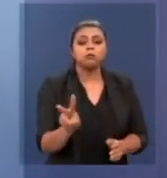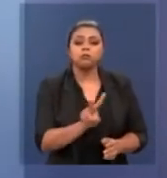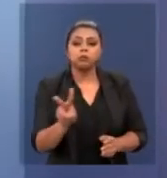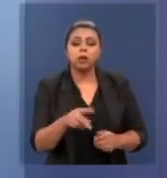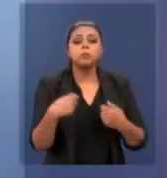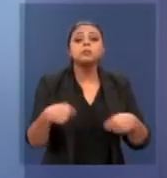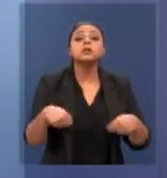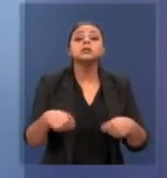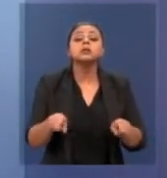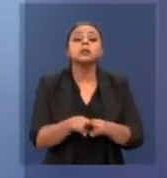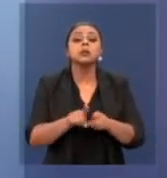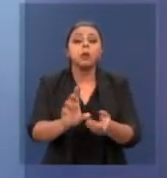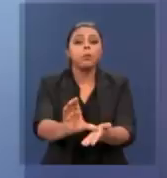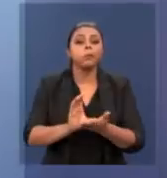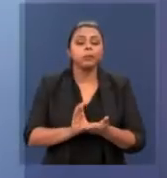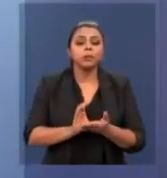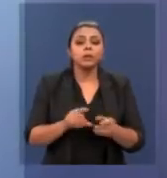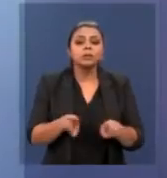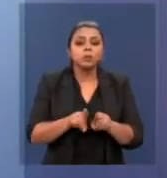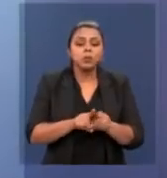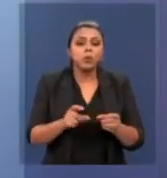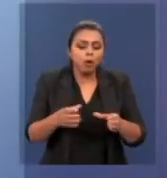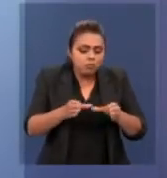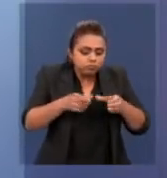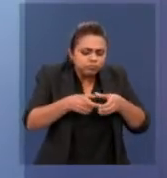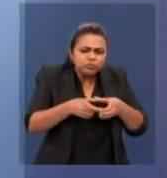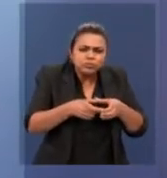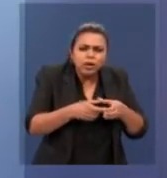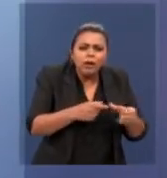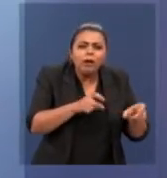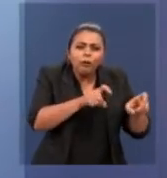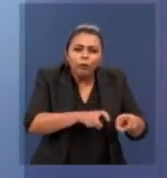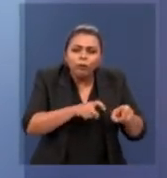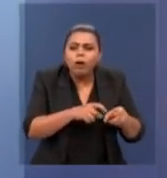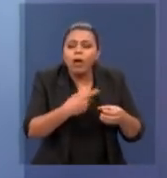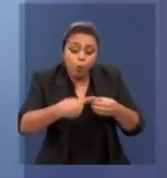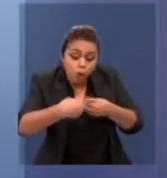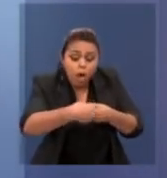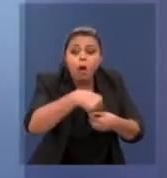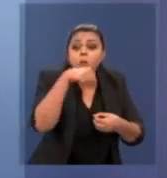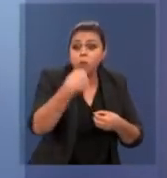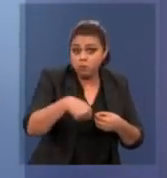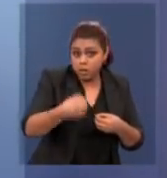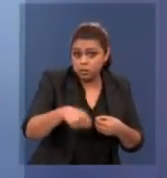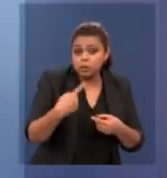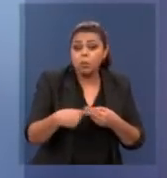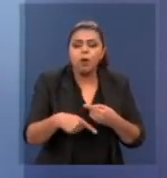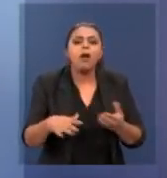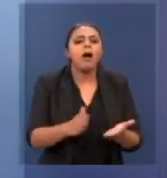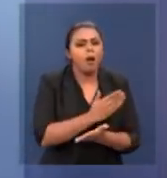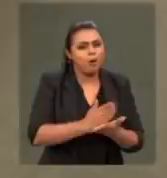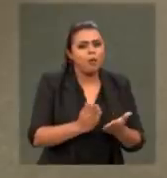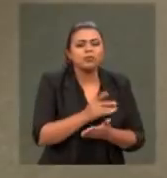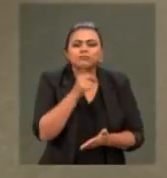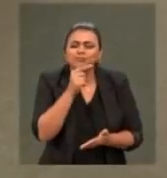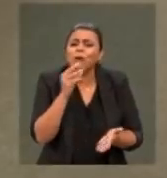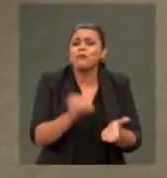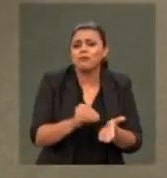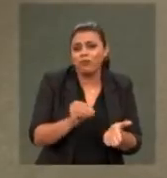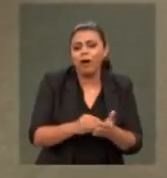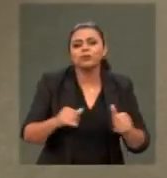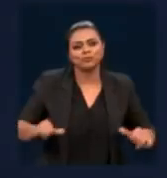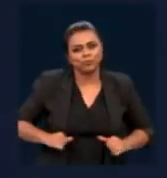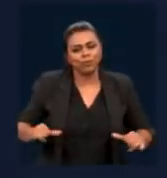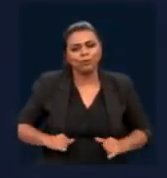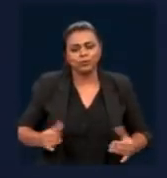recurso para atender às comunidades rurais com o abastecimento de água em especial que muitas delas estão sofrendo obrigar o